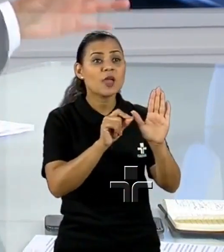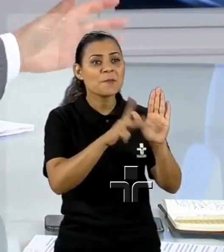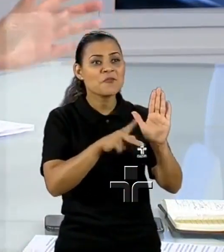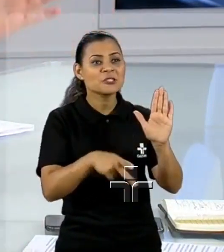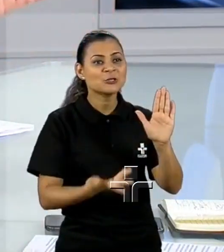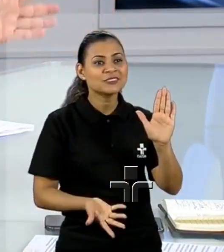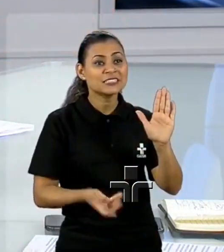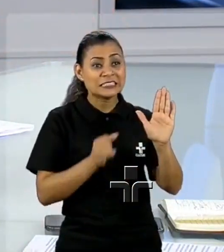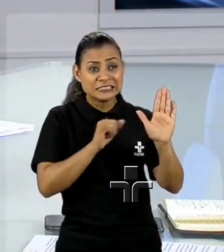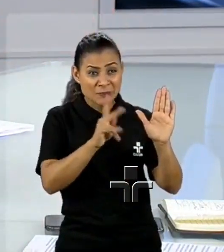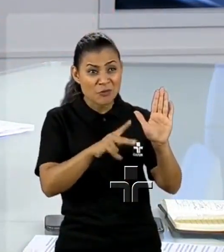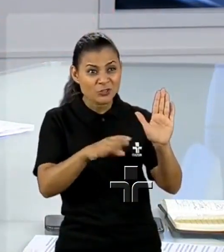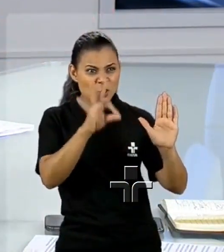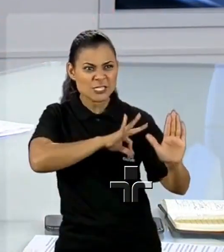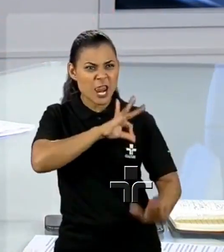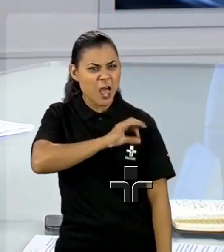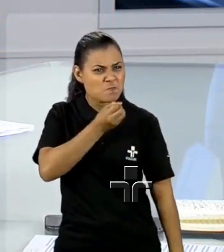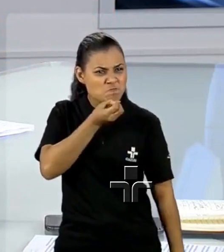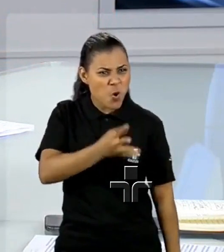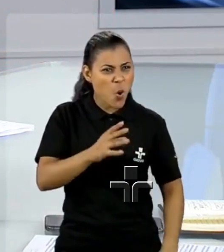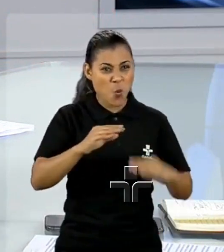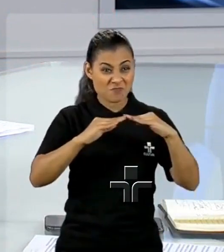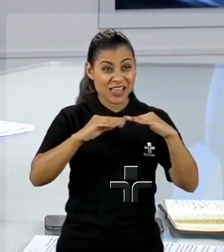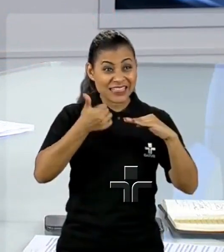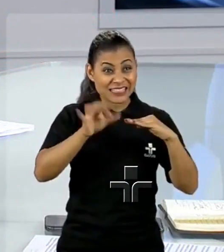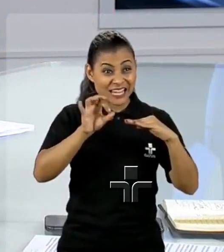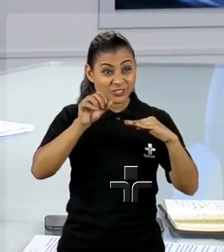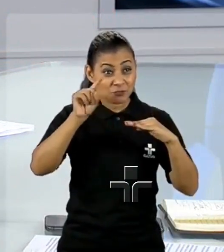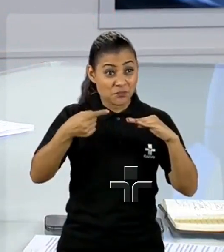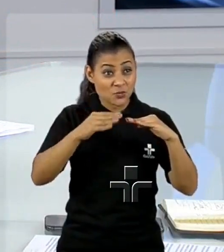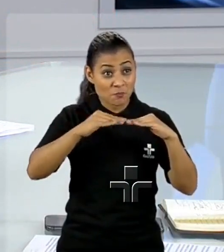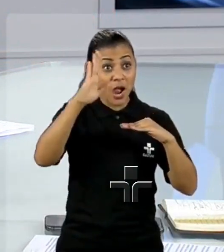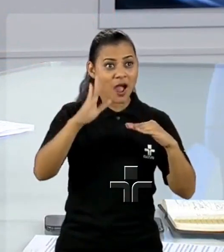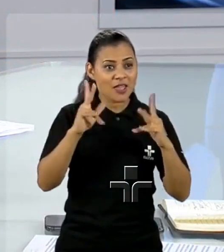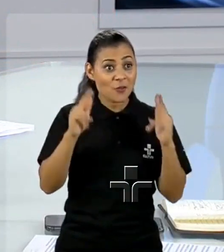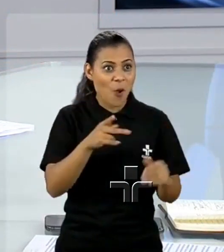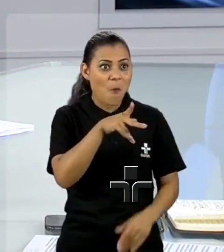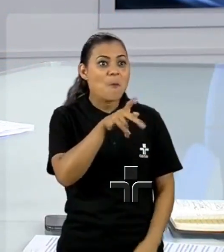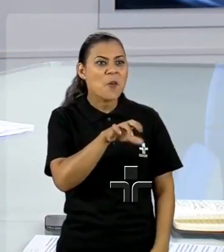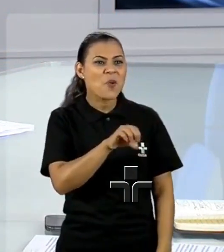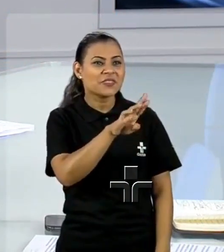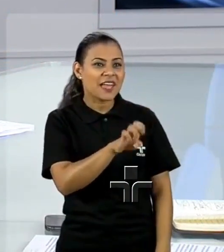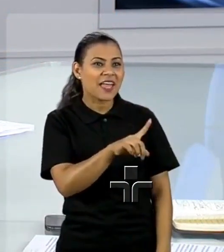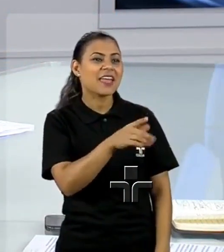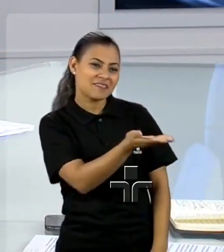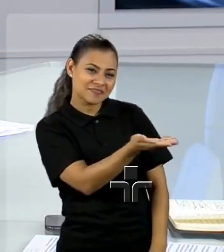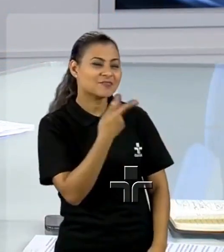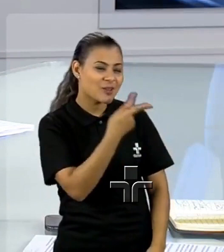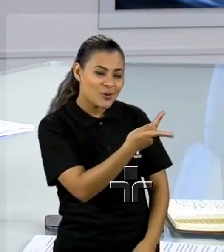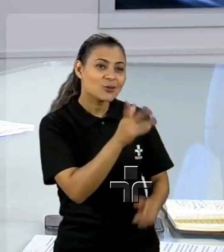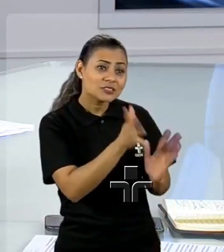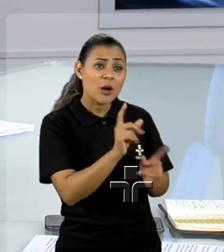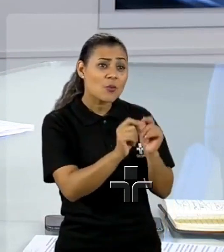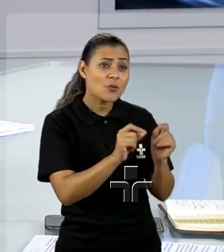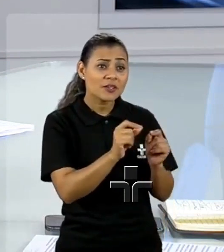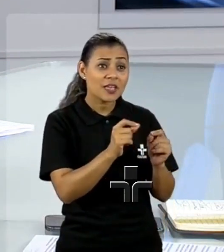passar a receber 10 mil reais, como sugerido pelo Pondé, eu tenho certeza que nós vamos destruir aqui um círculo